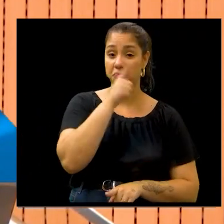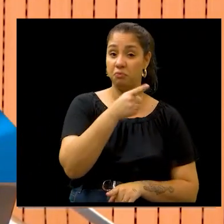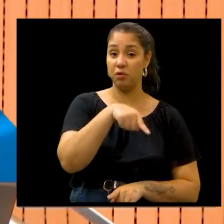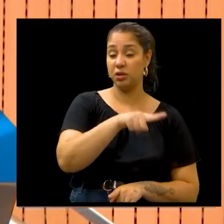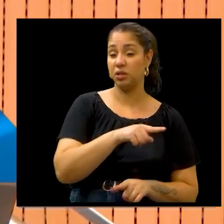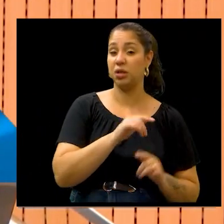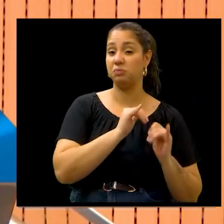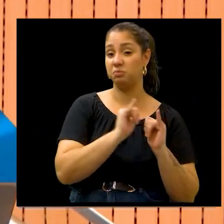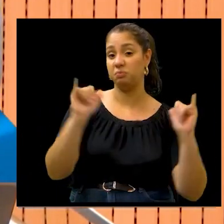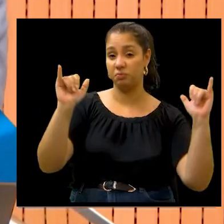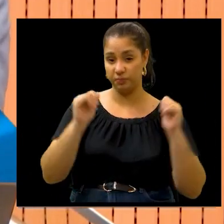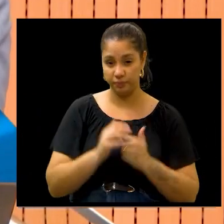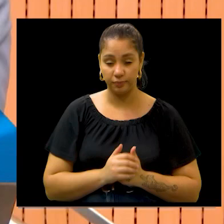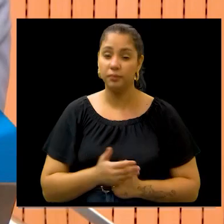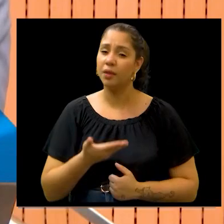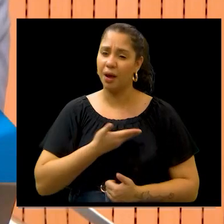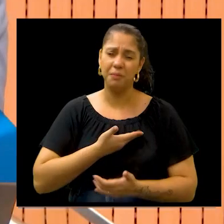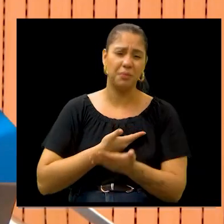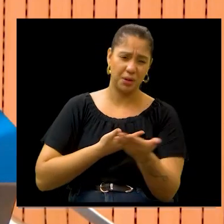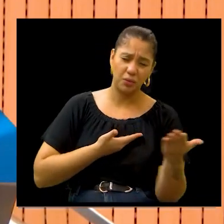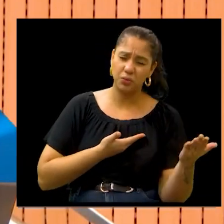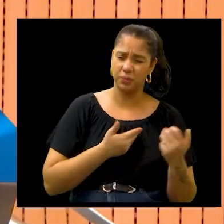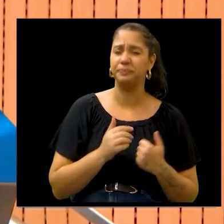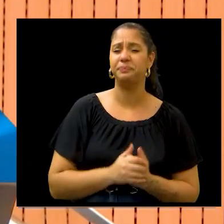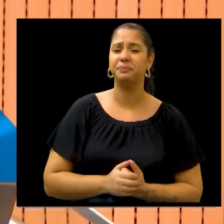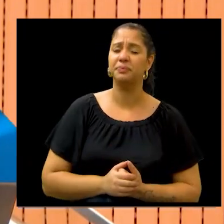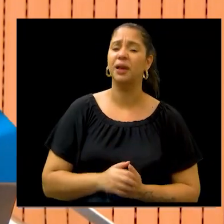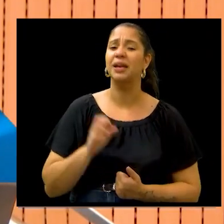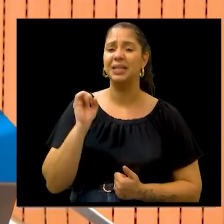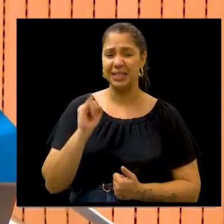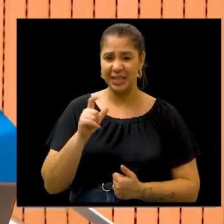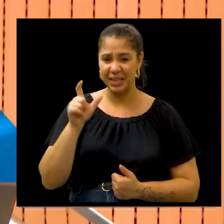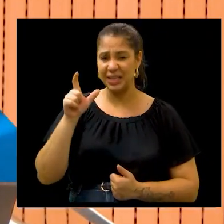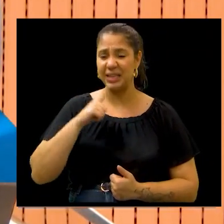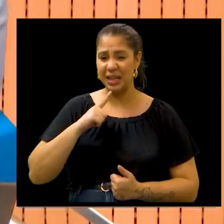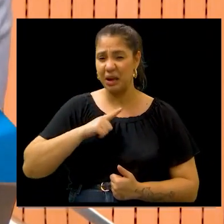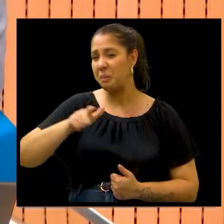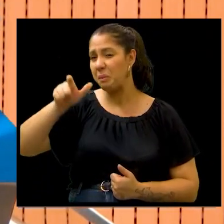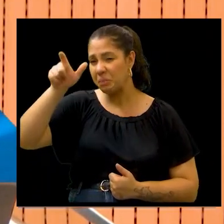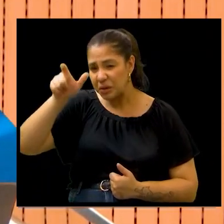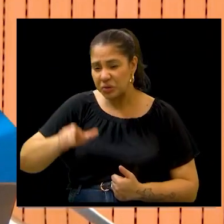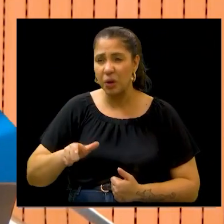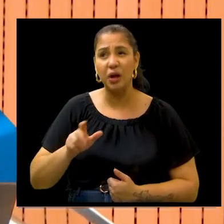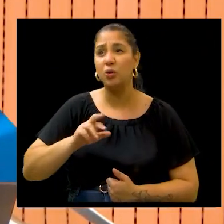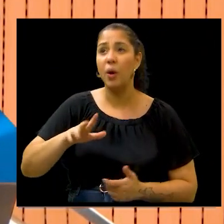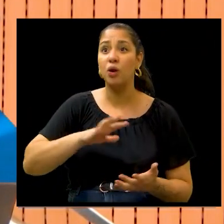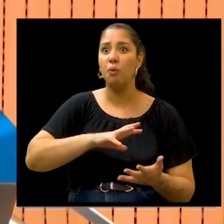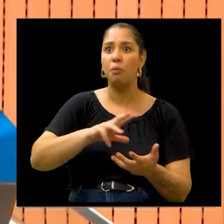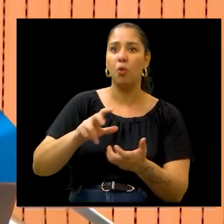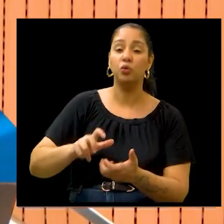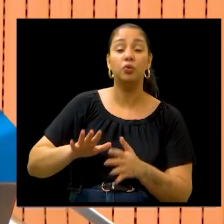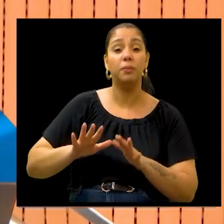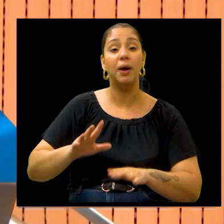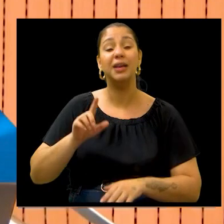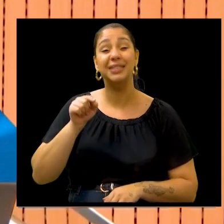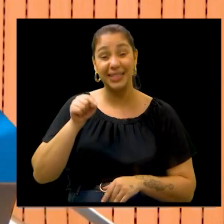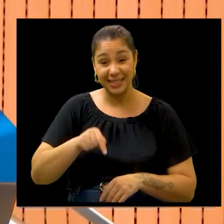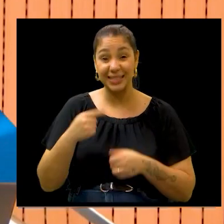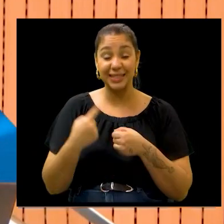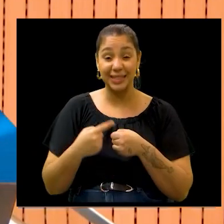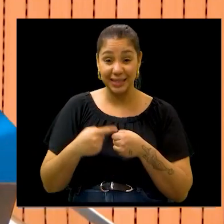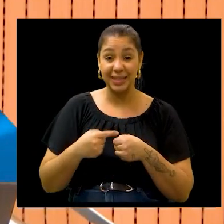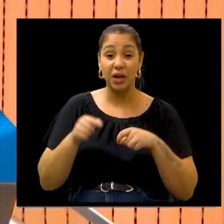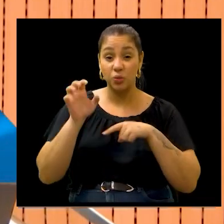milimetricamente colocado para que vocês falem? Meus amigos, se tem alguém nessa, não vou dizer na